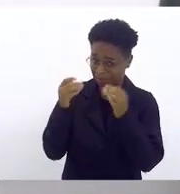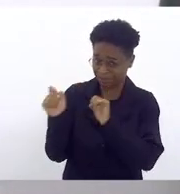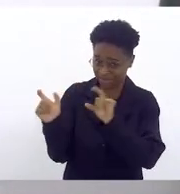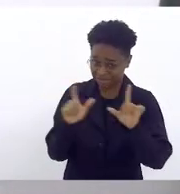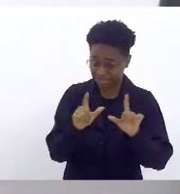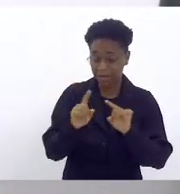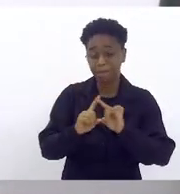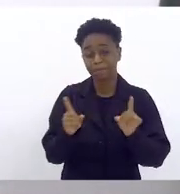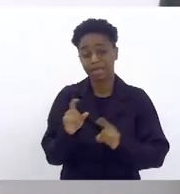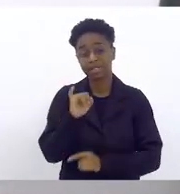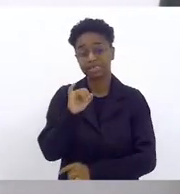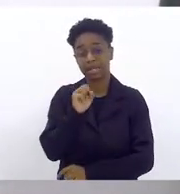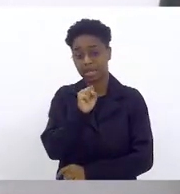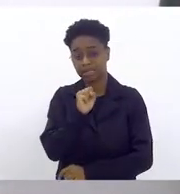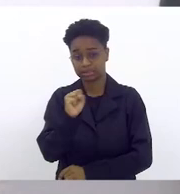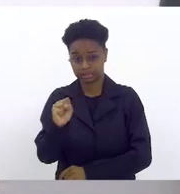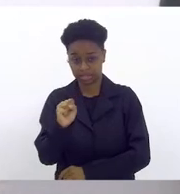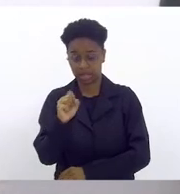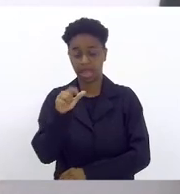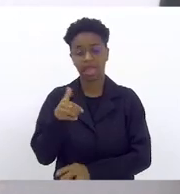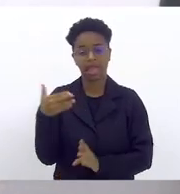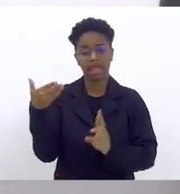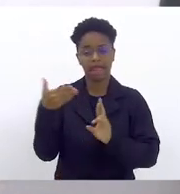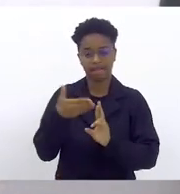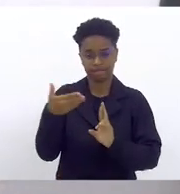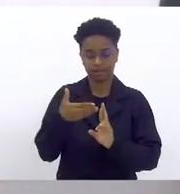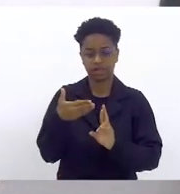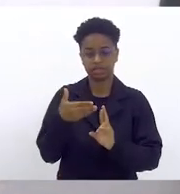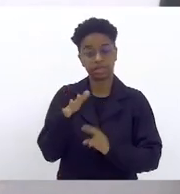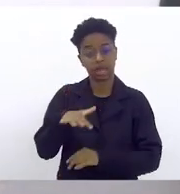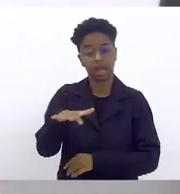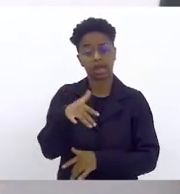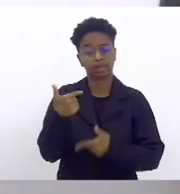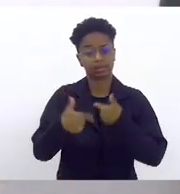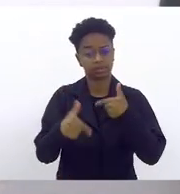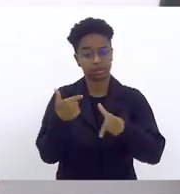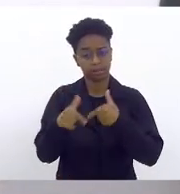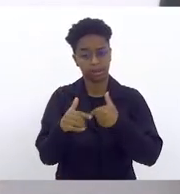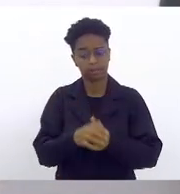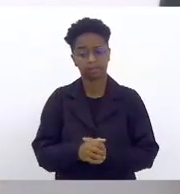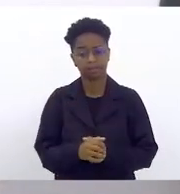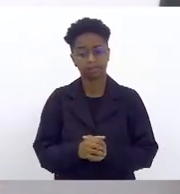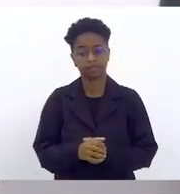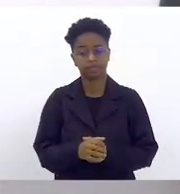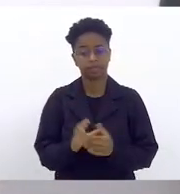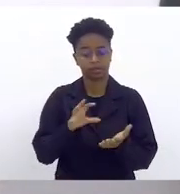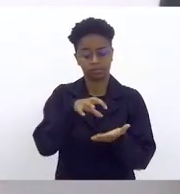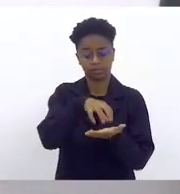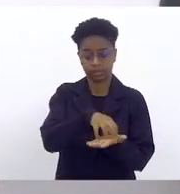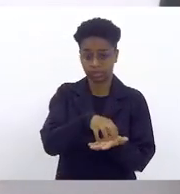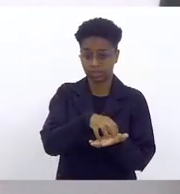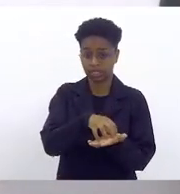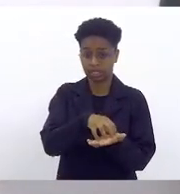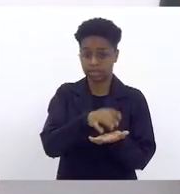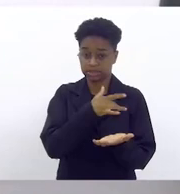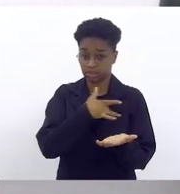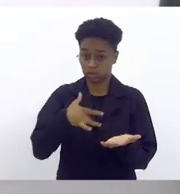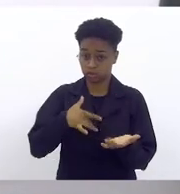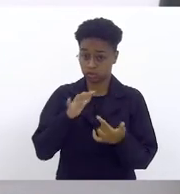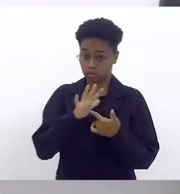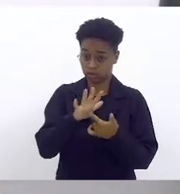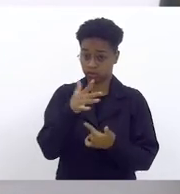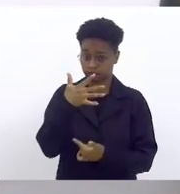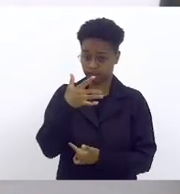o ISS que é uma referência só o setor de serviço o setor de saúde representa 24%